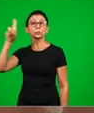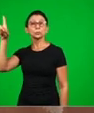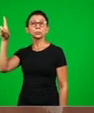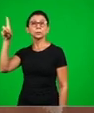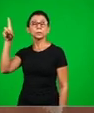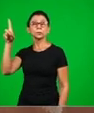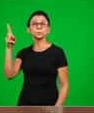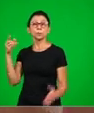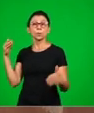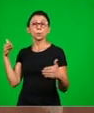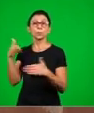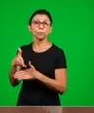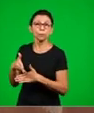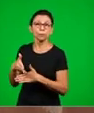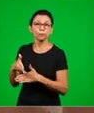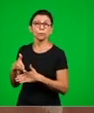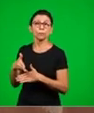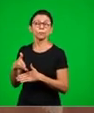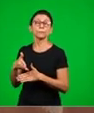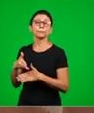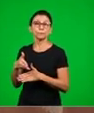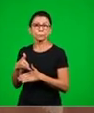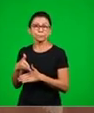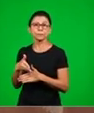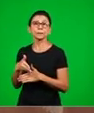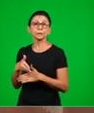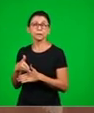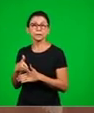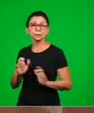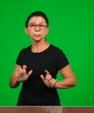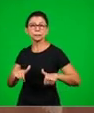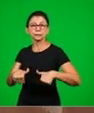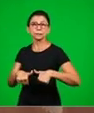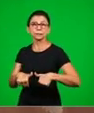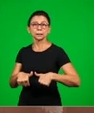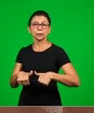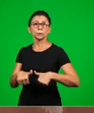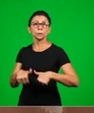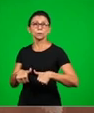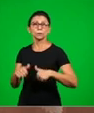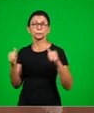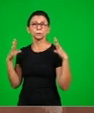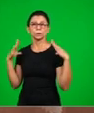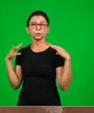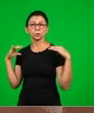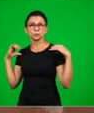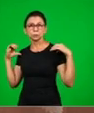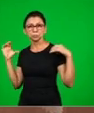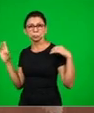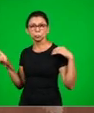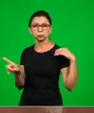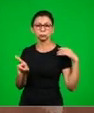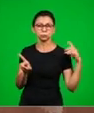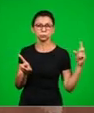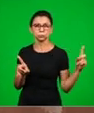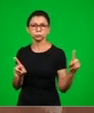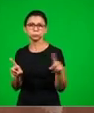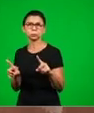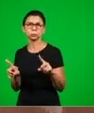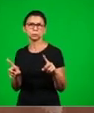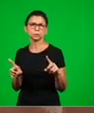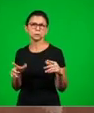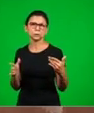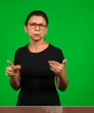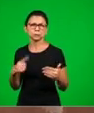intervir. E nessas intervenções há uma operação de anjos. Nós não estamos entendendo esta